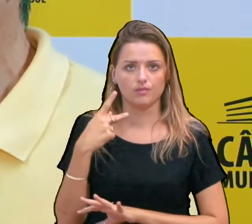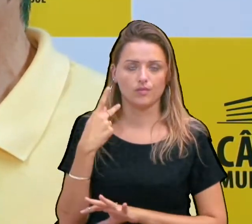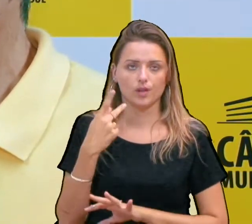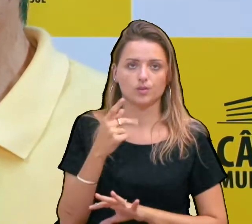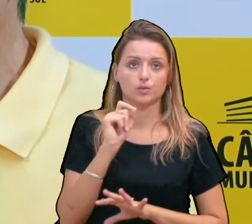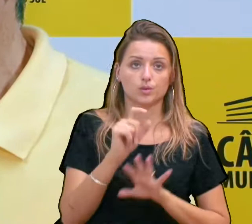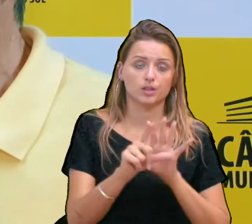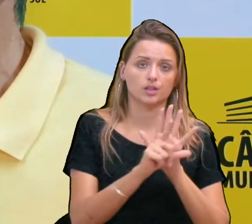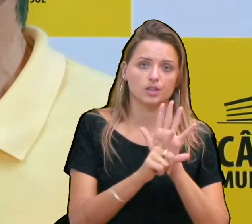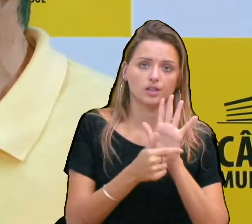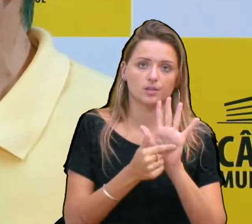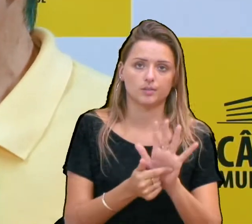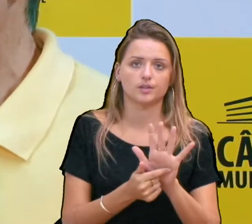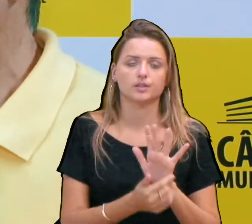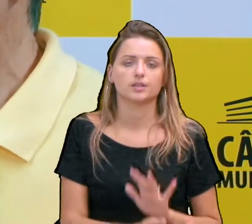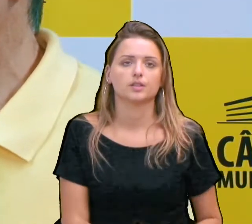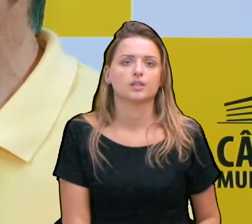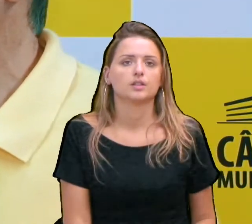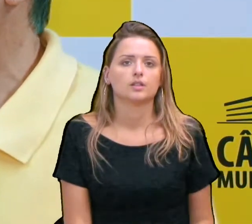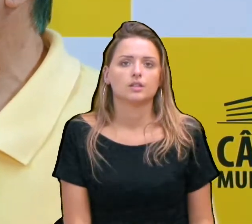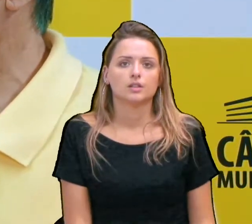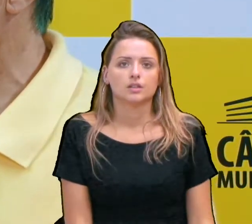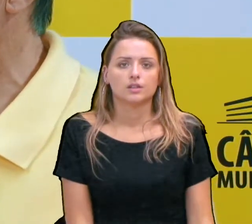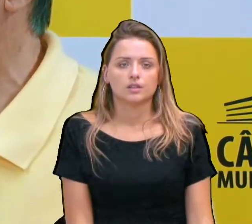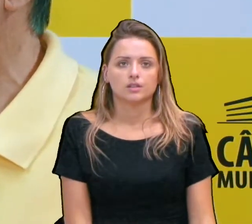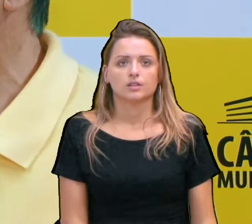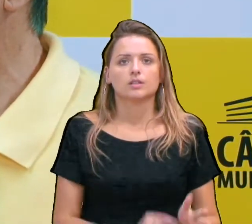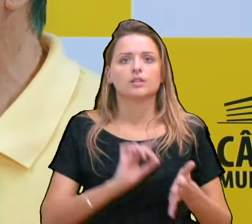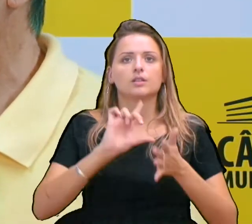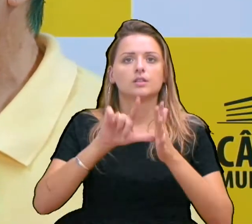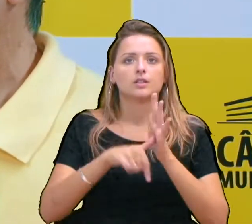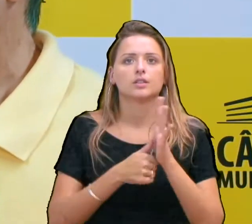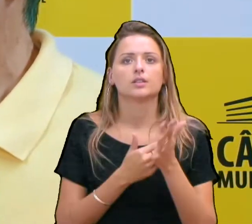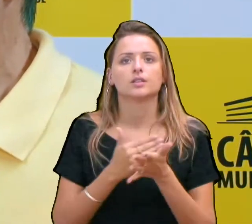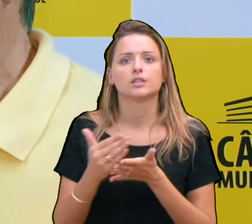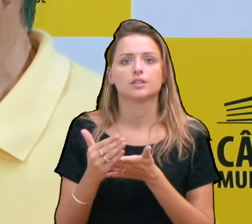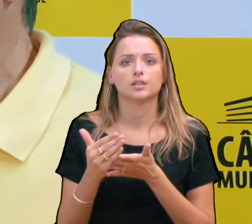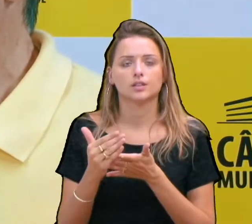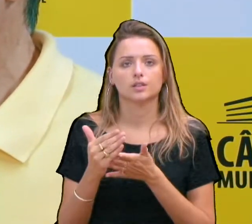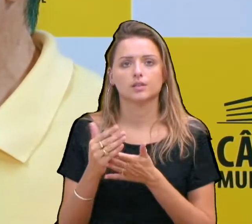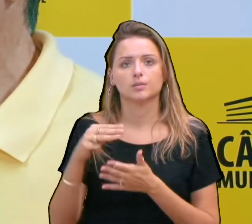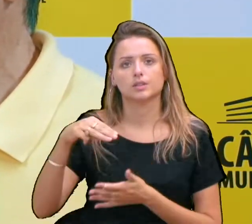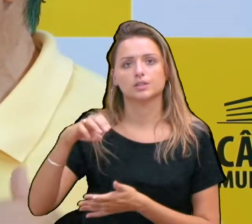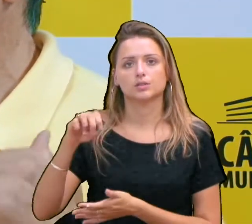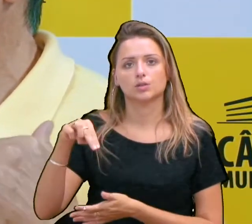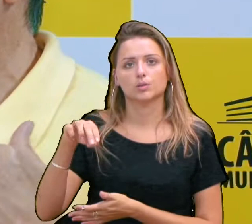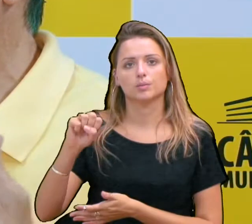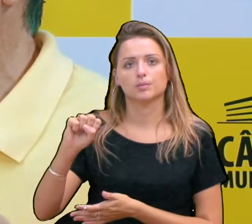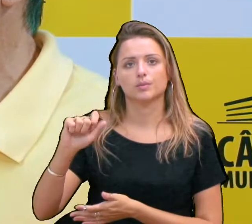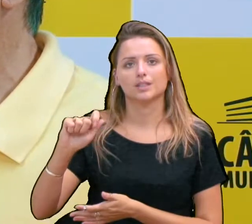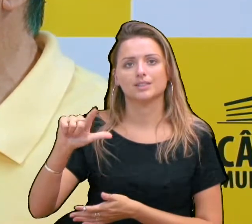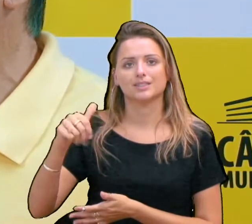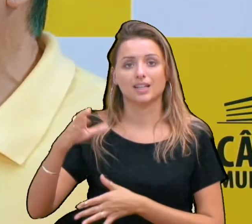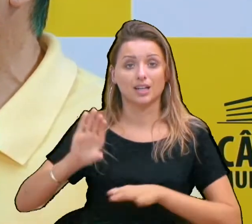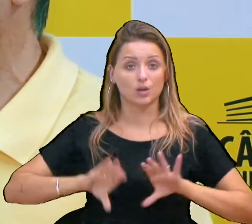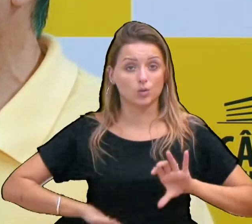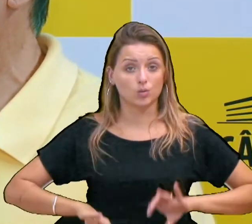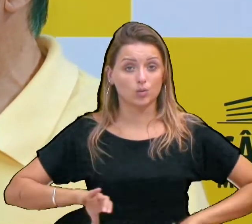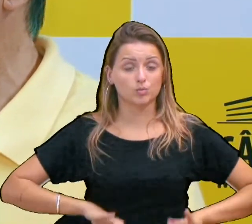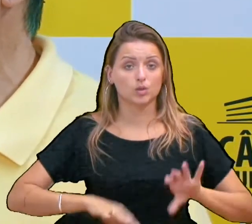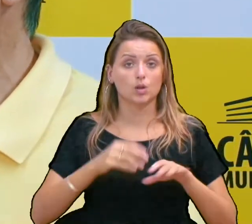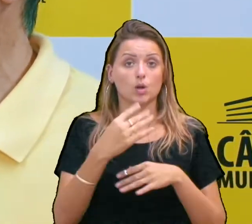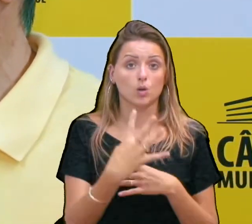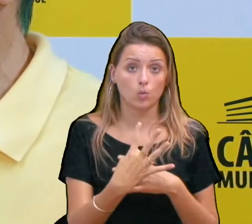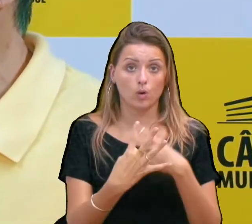penas da lei, do rigor da lei. Depois que começou o mensalão, nós vimos aumentado de 4